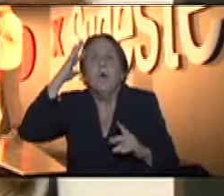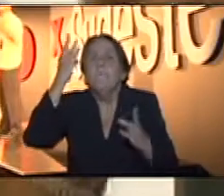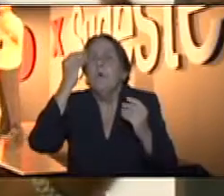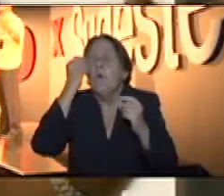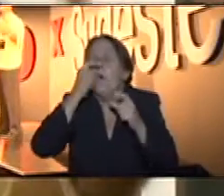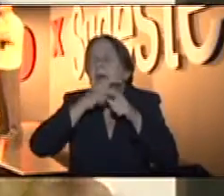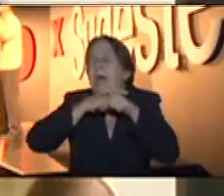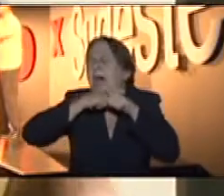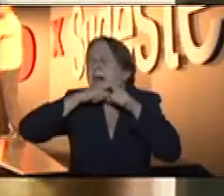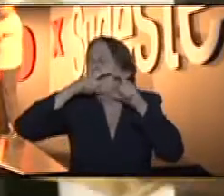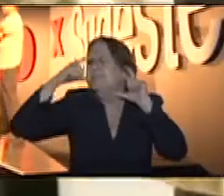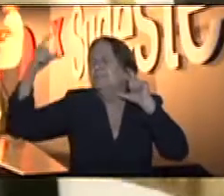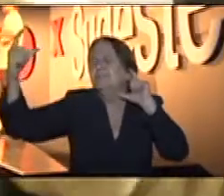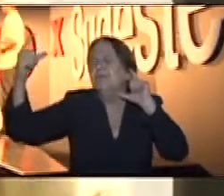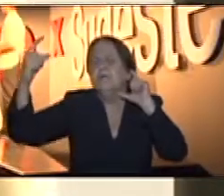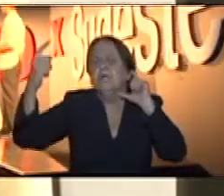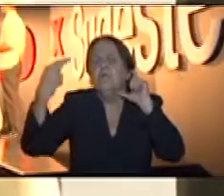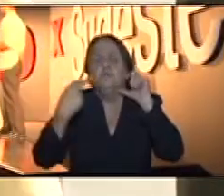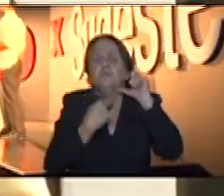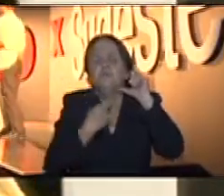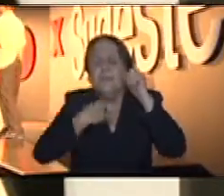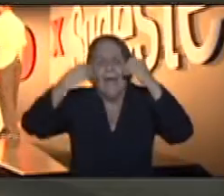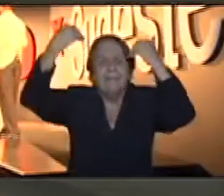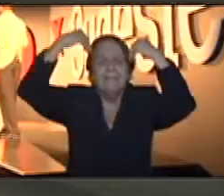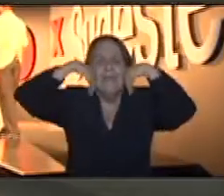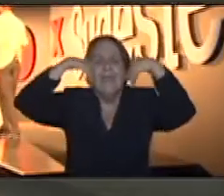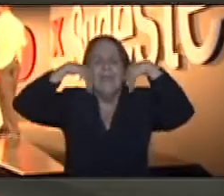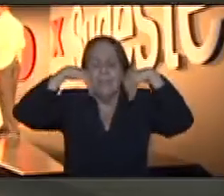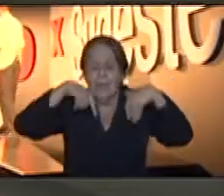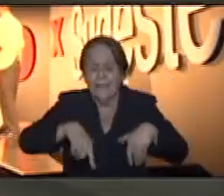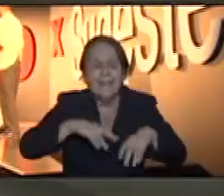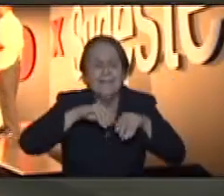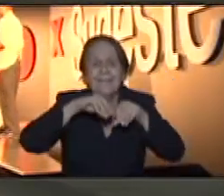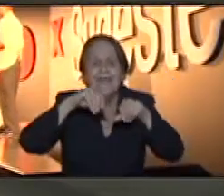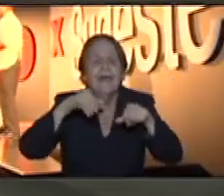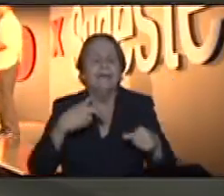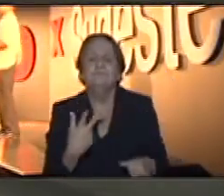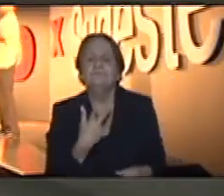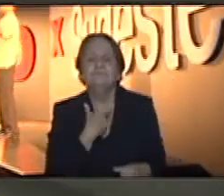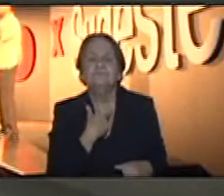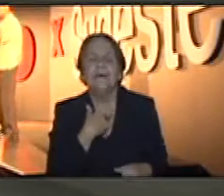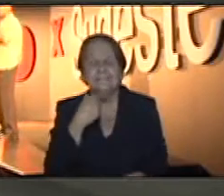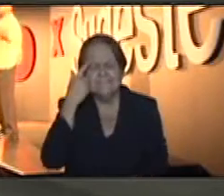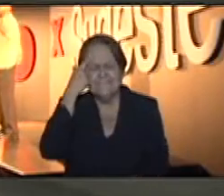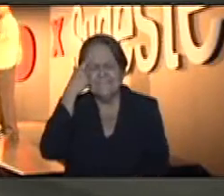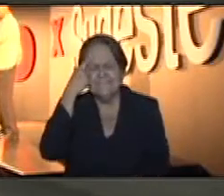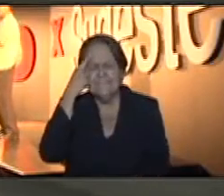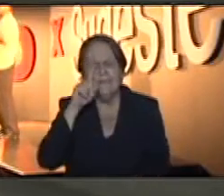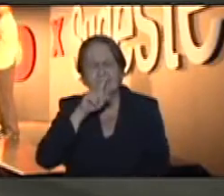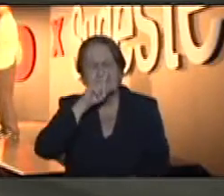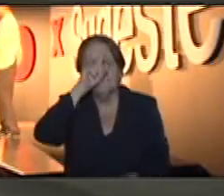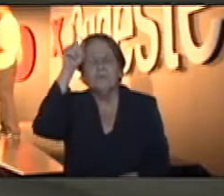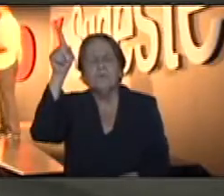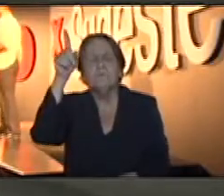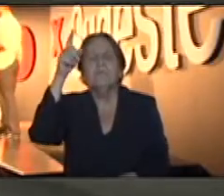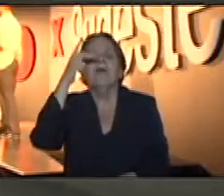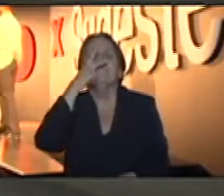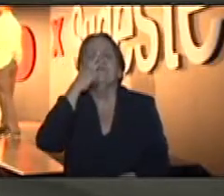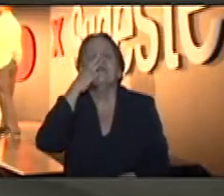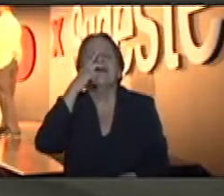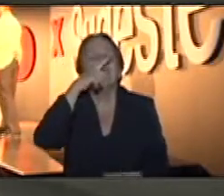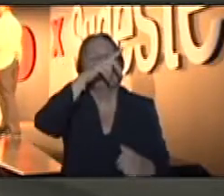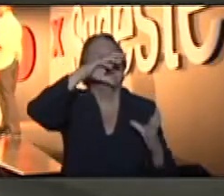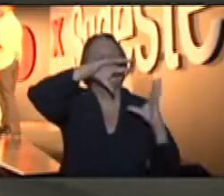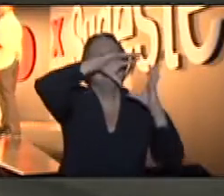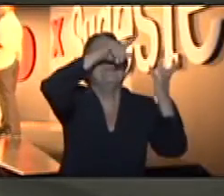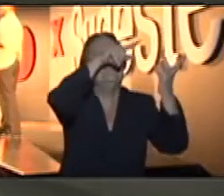grande que não cabia no nosso espaço normal na terra no planeta Terra e ele criou um planeta surreal uma